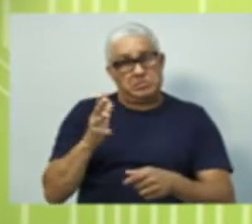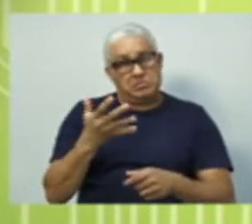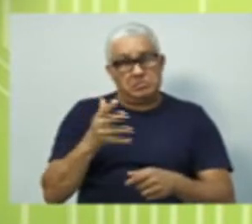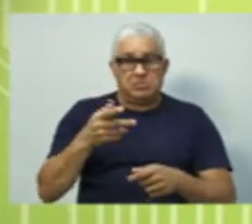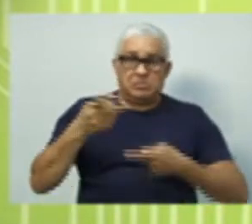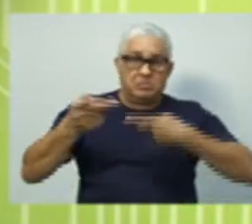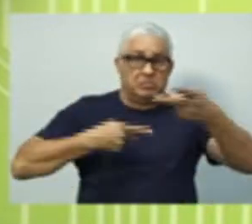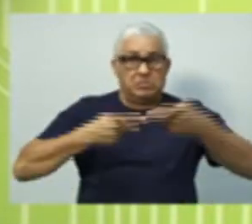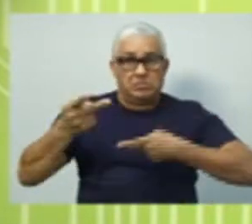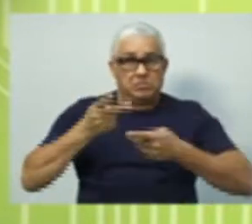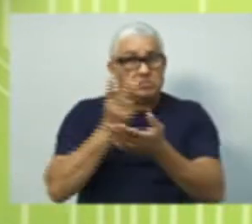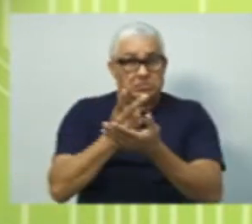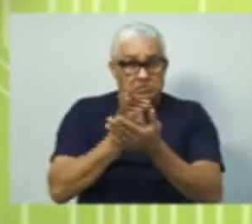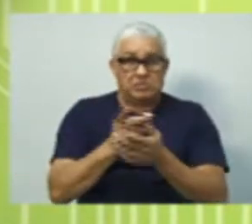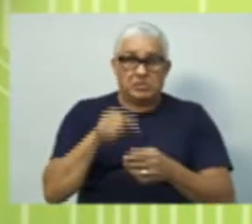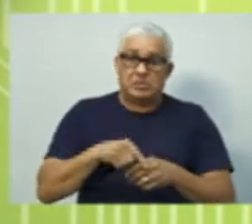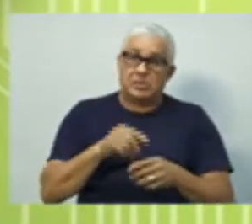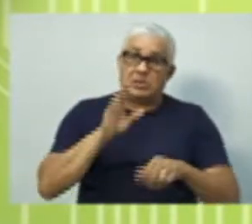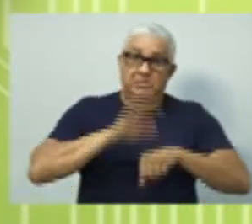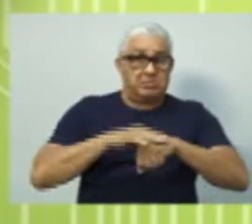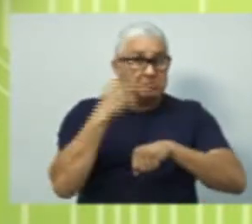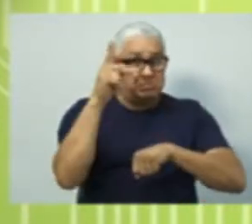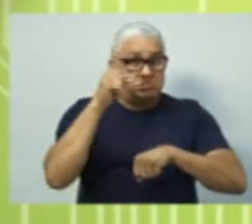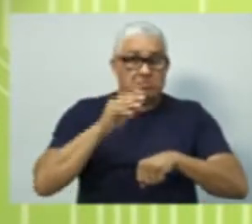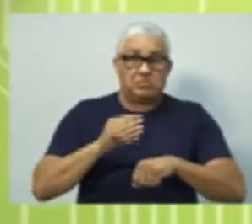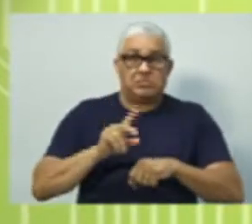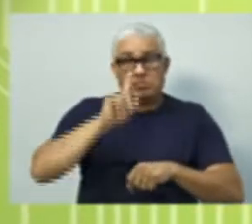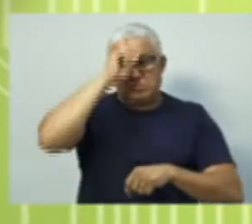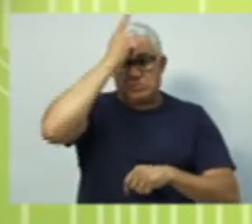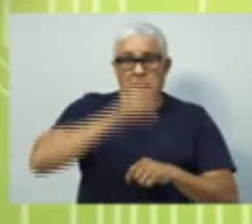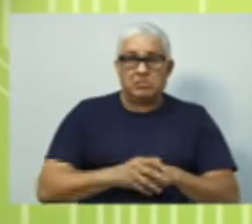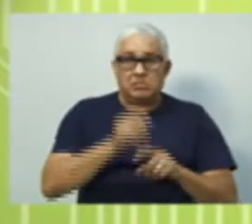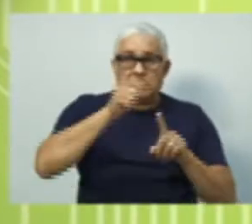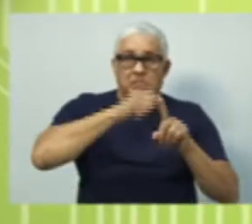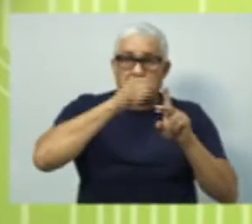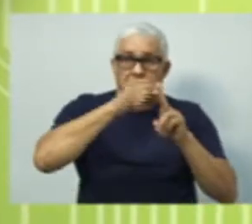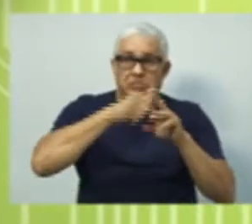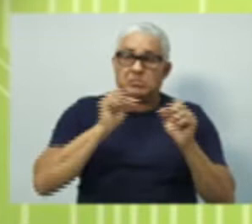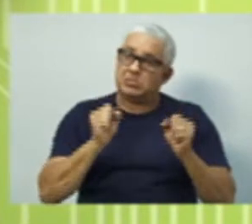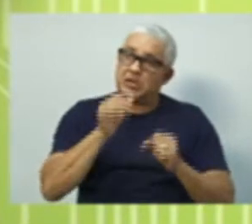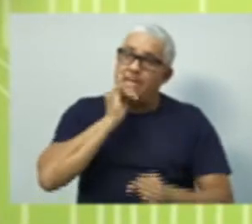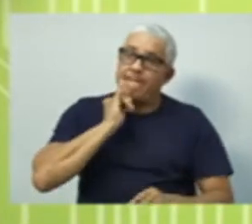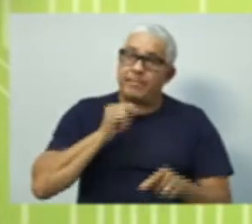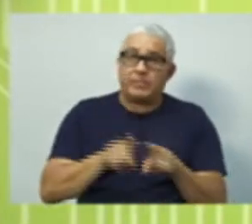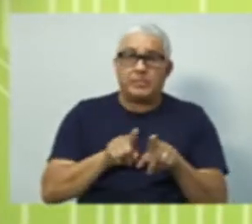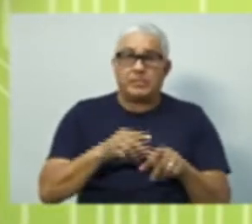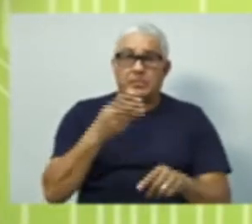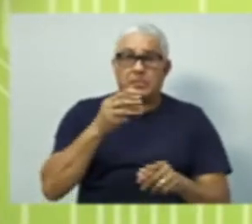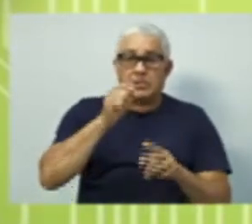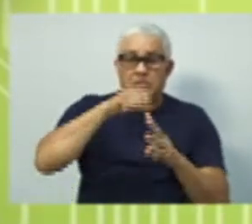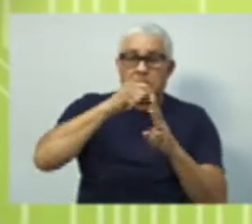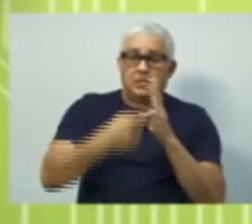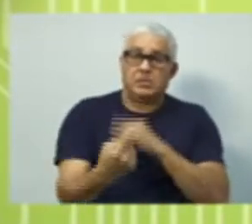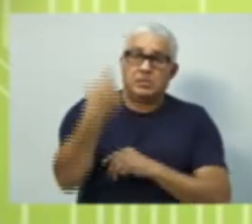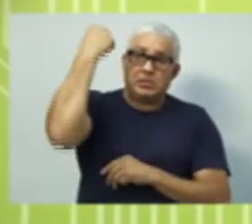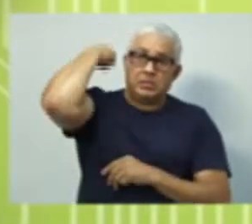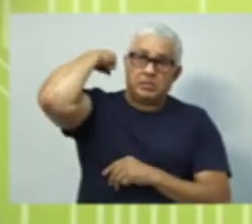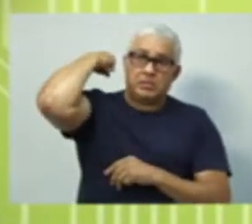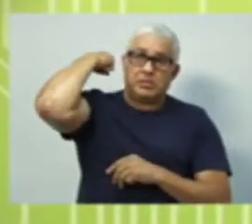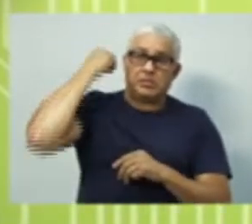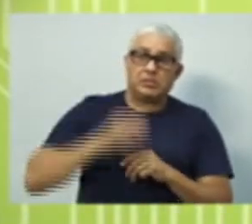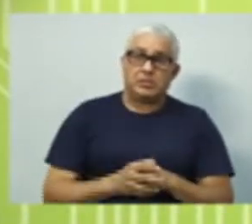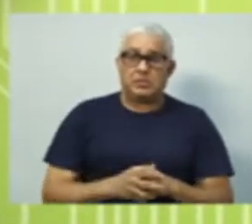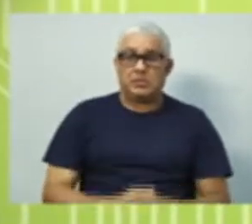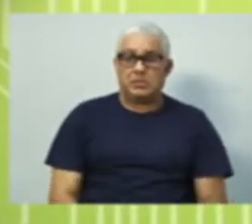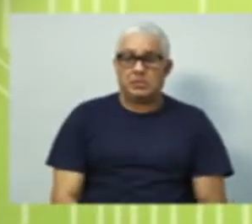dessa forma. Isso é uma forma que ele fez, ele demonstrou o último mês. Mas você pode tomar como exemplo os 3 últimos meses, que vai lhe dar uma